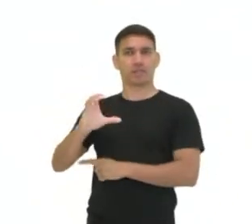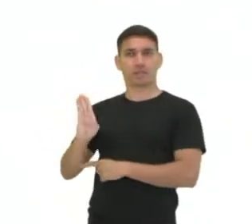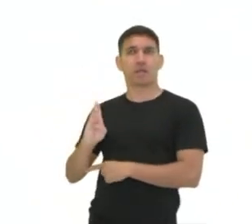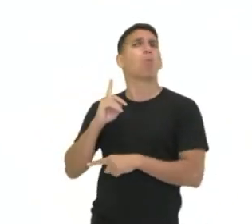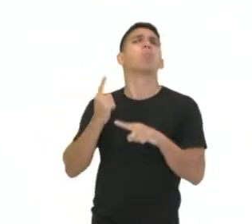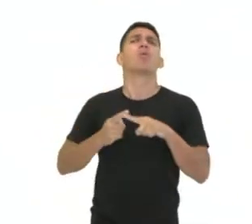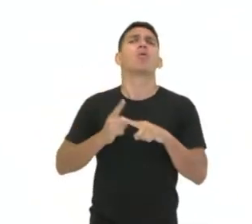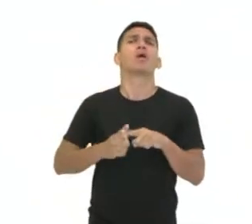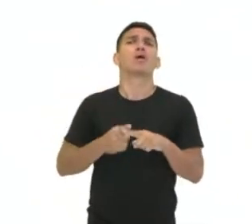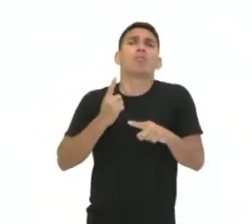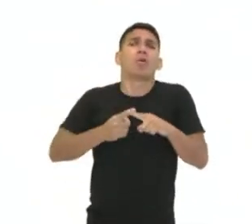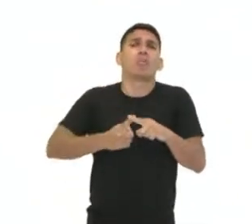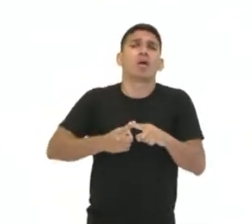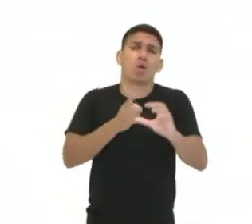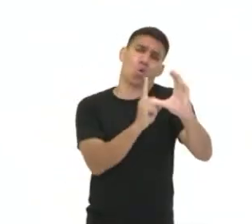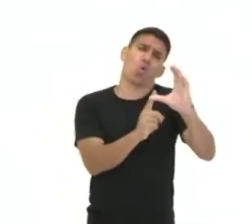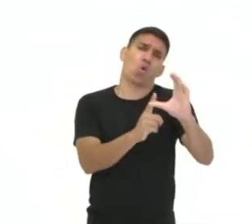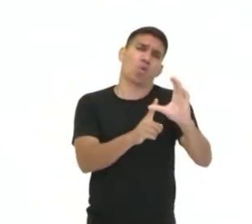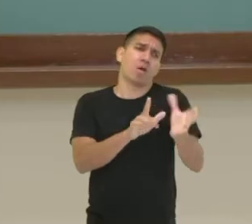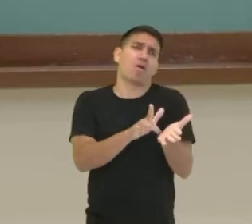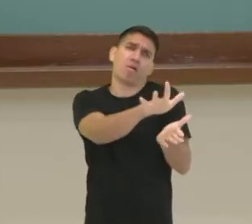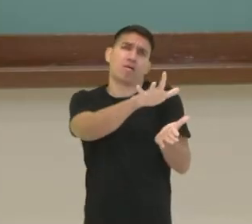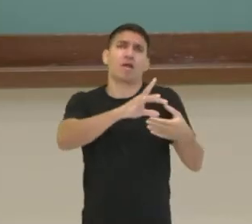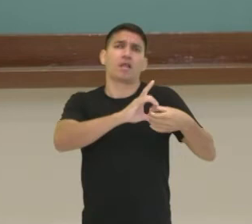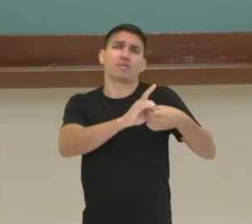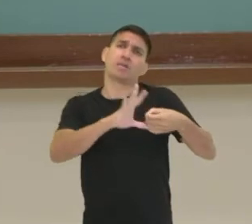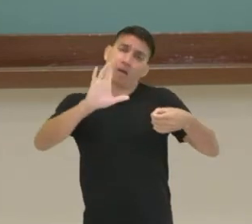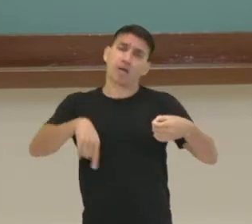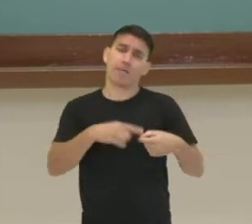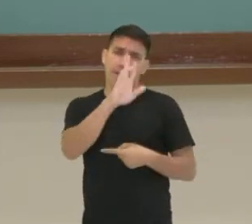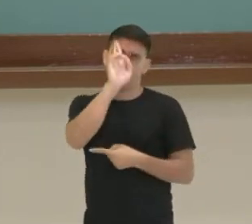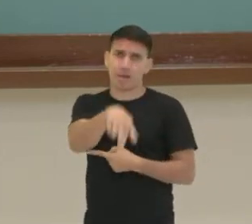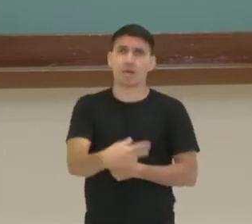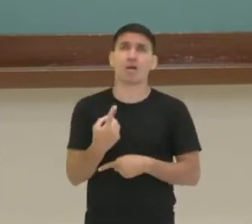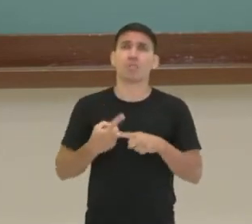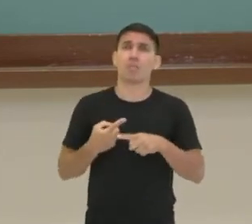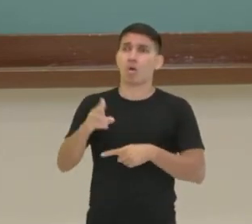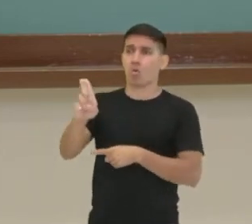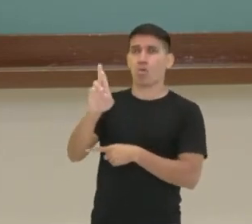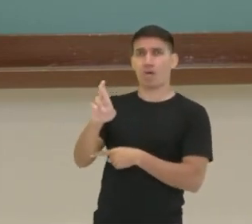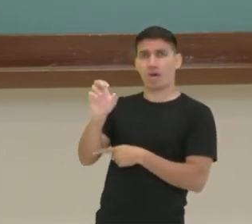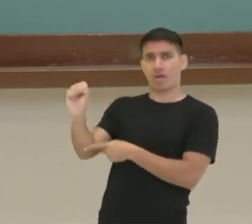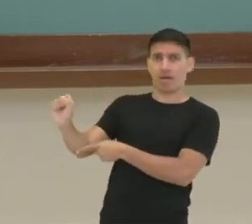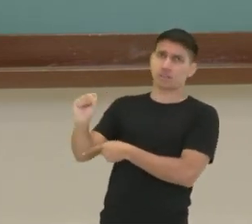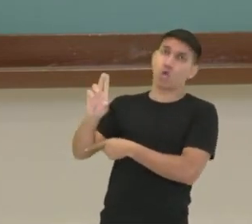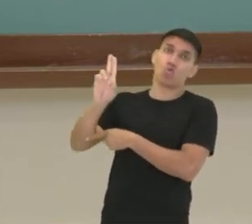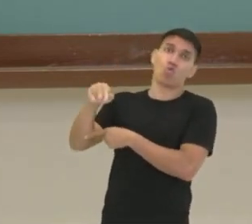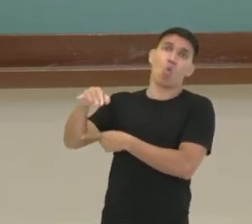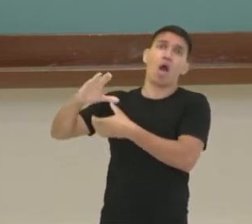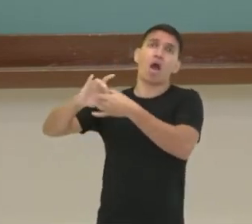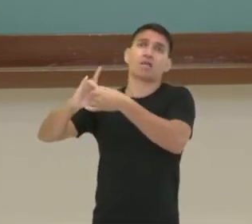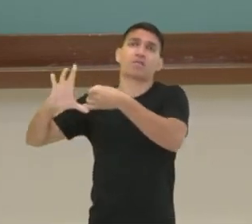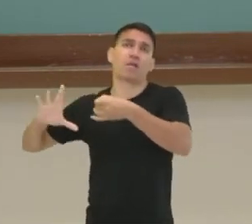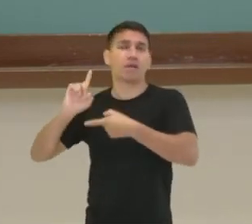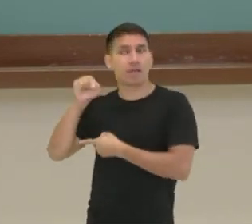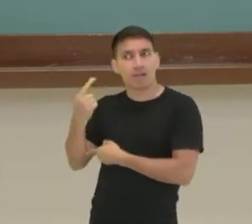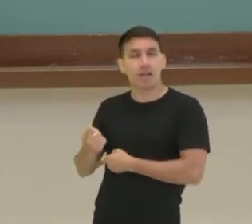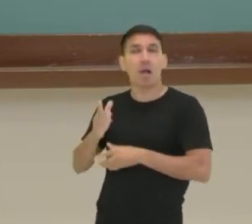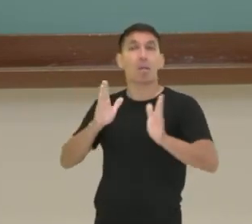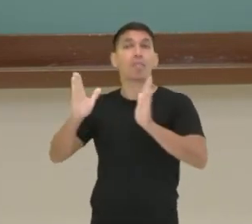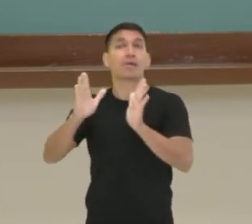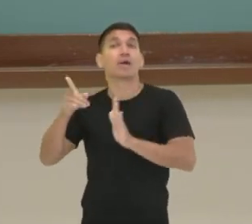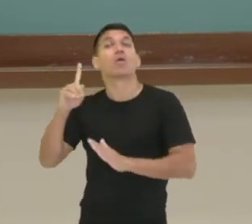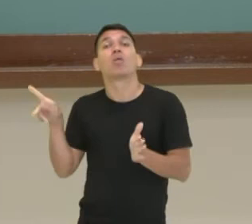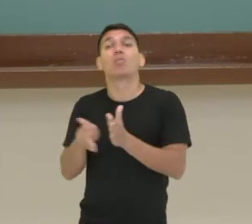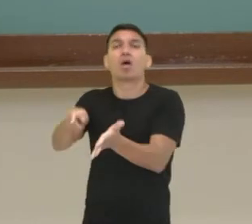era antidemocrático. E vamos lembrar que há uma certa razão nisso. A União Soviética nunca foi uma democracia. Ela era justamente nesse período, ela estava sob